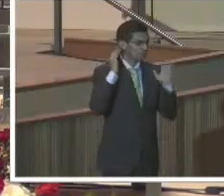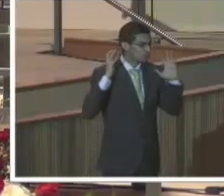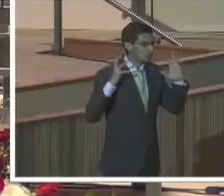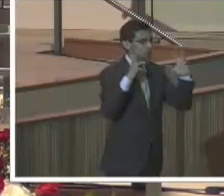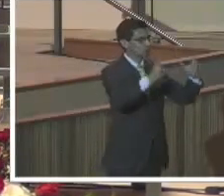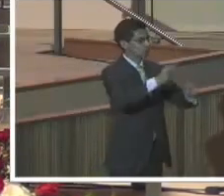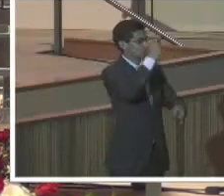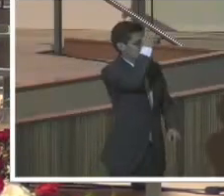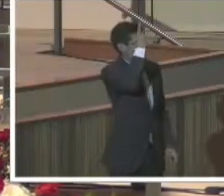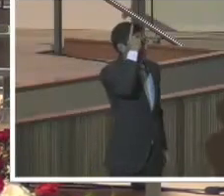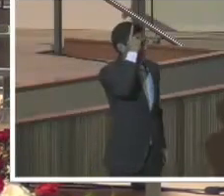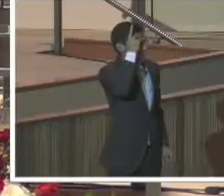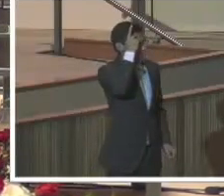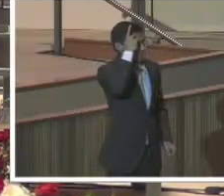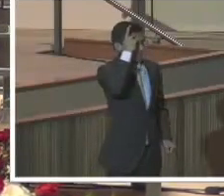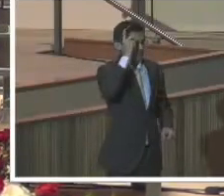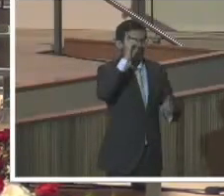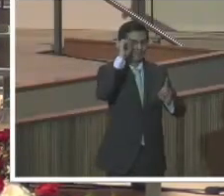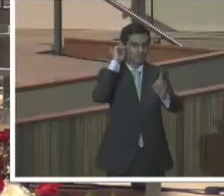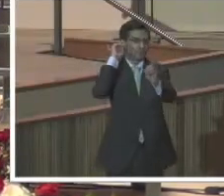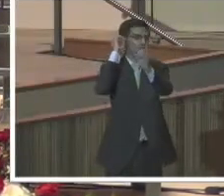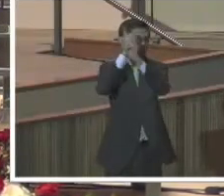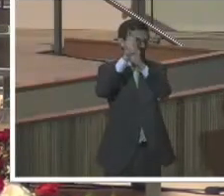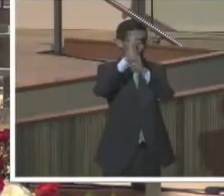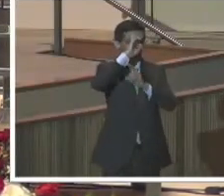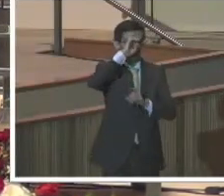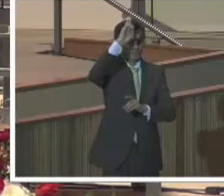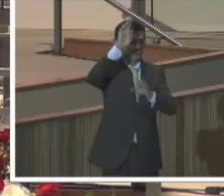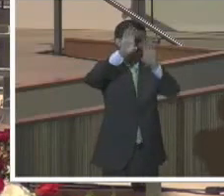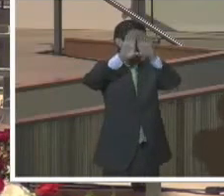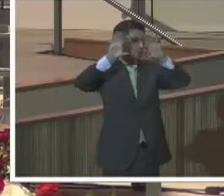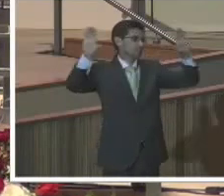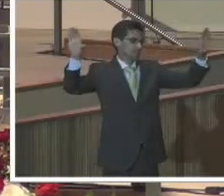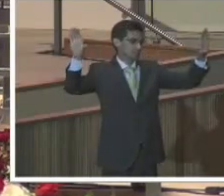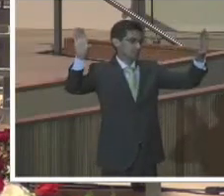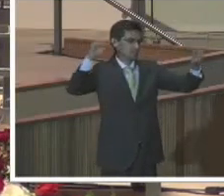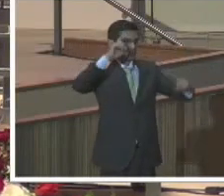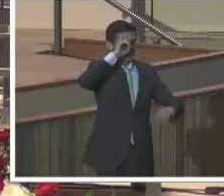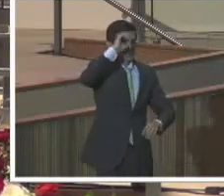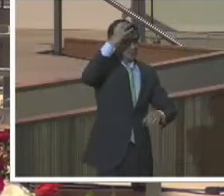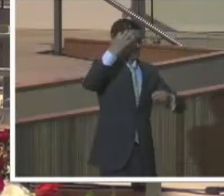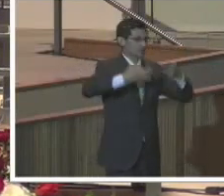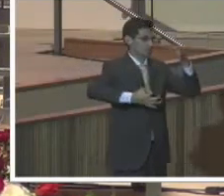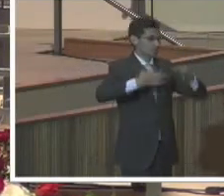pela morte sem se encontrar com o Senhor Jesus no dia do juízo.